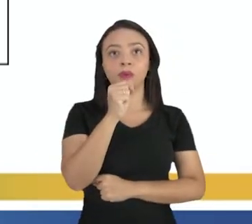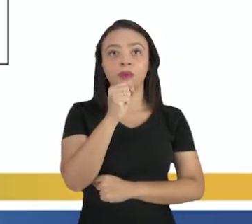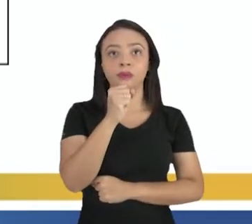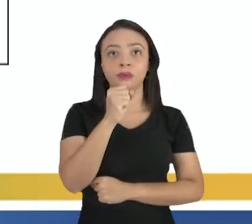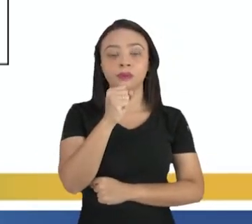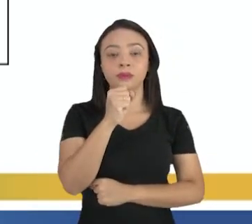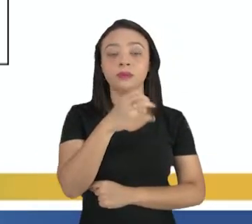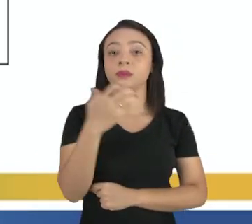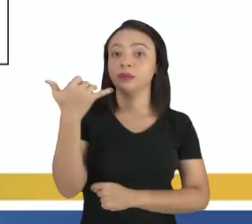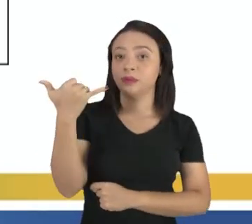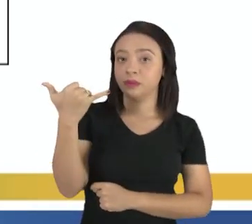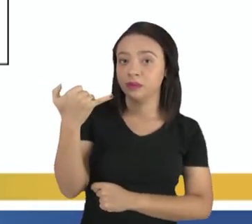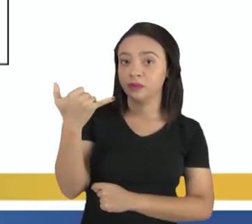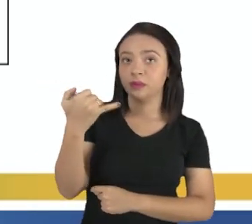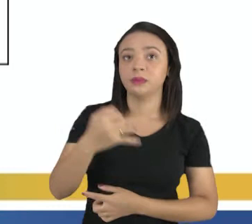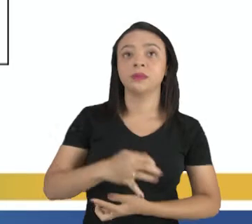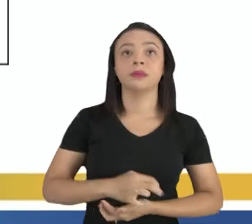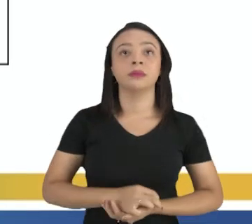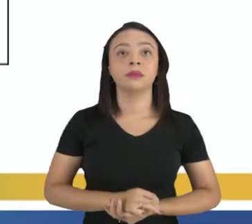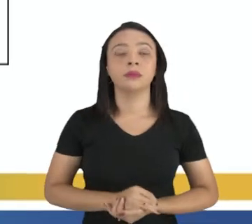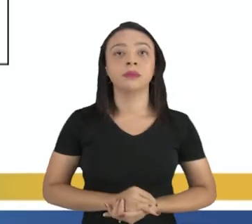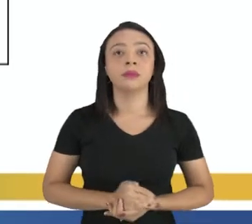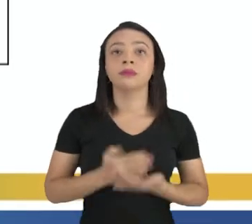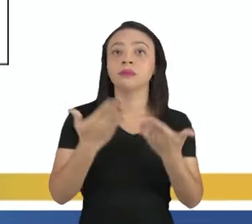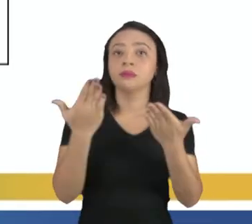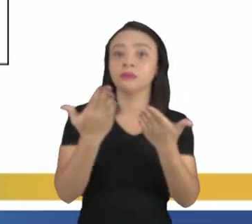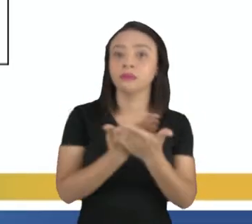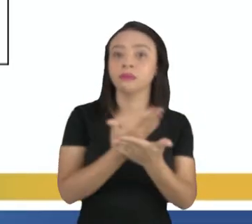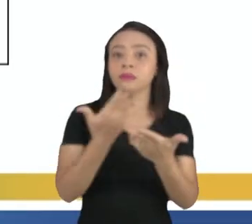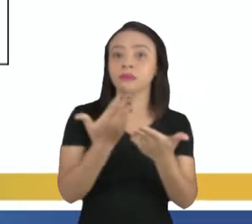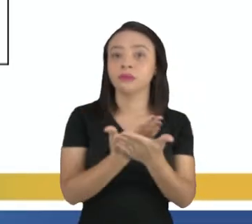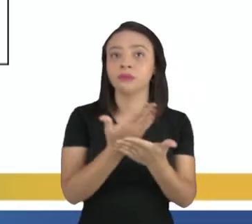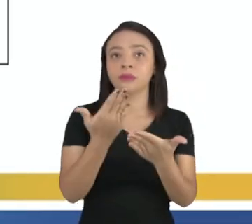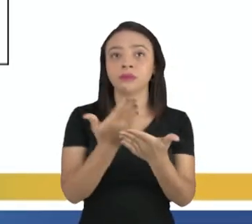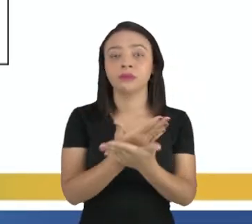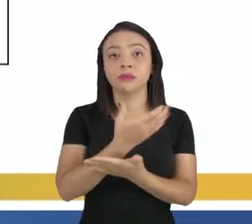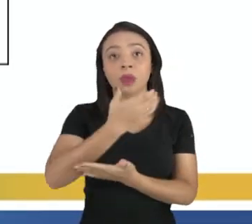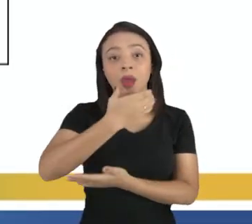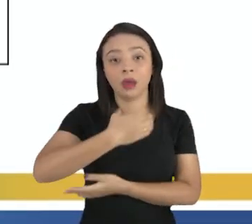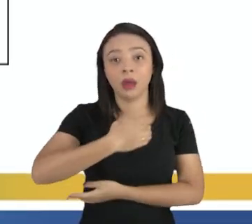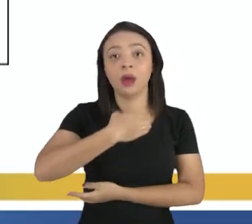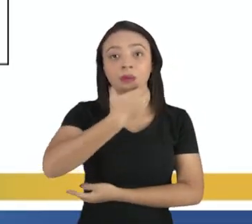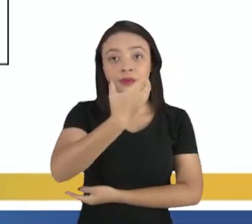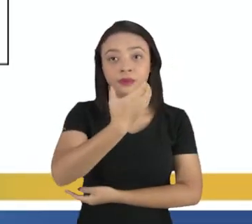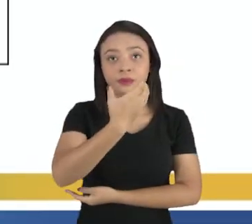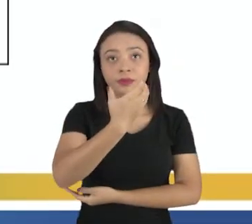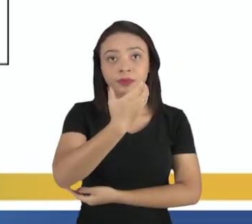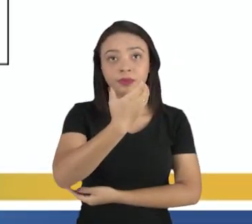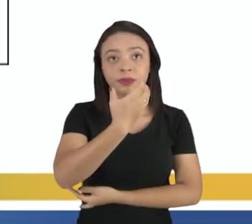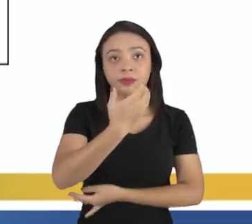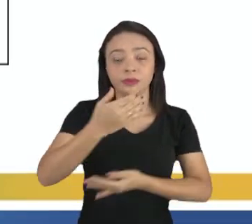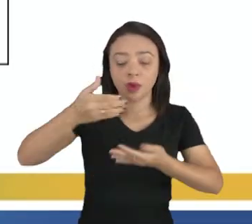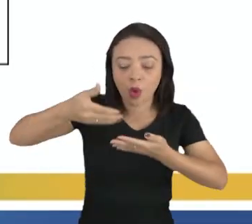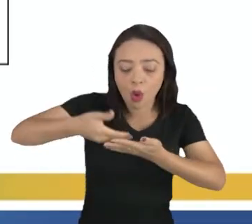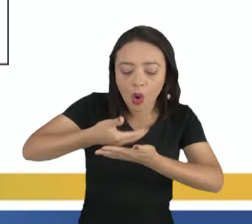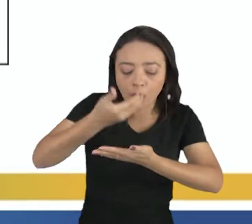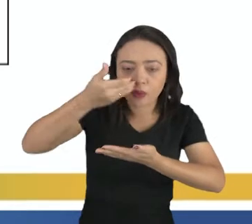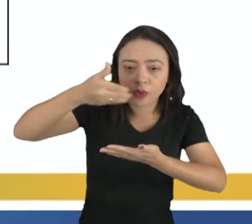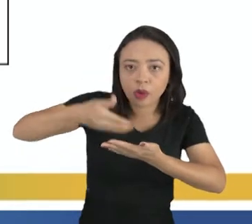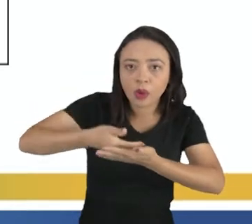laranja, pen, caneta, book, livro, apple,